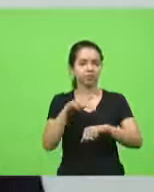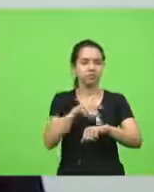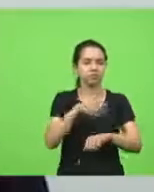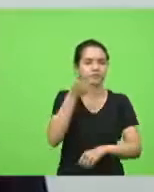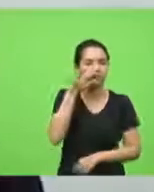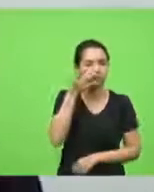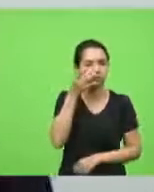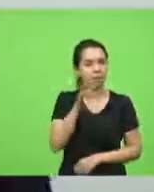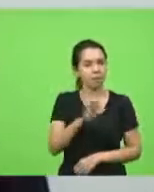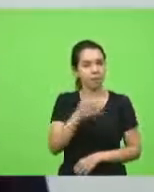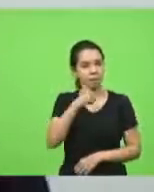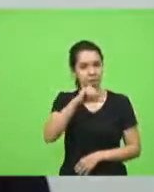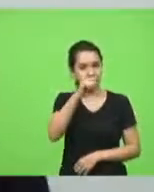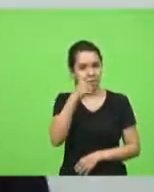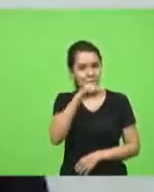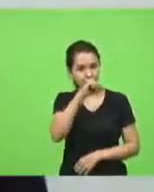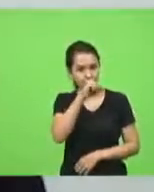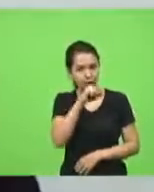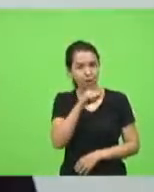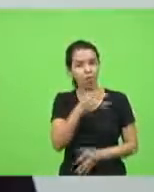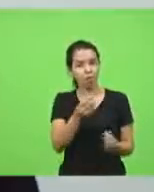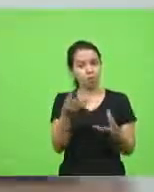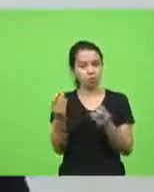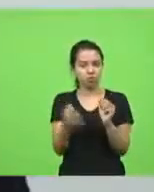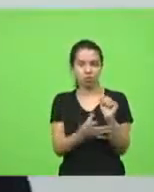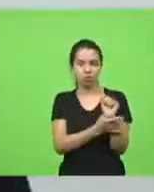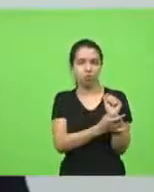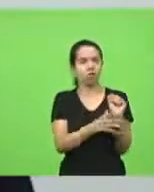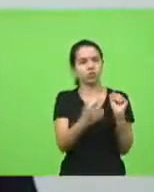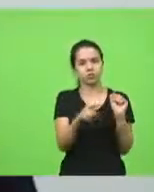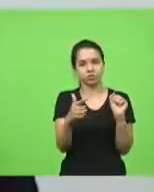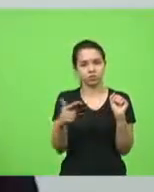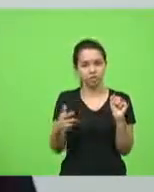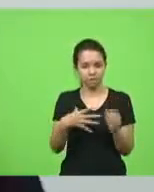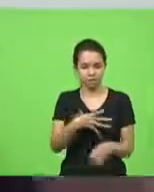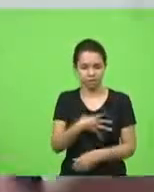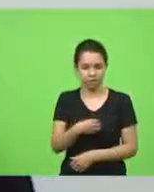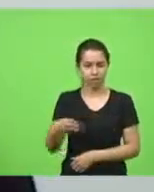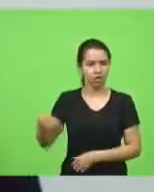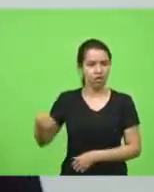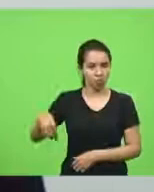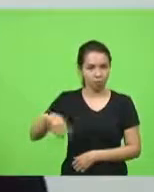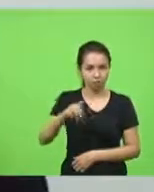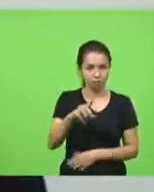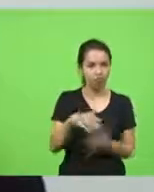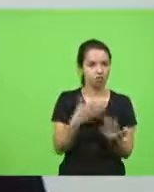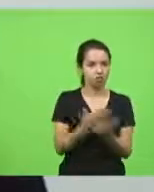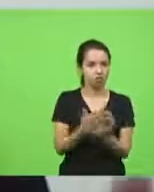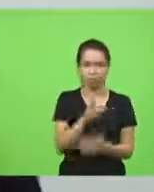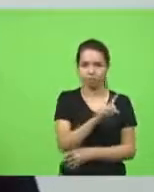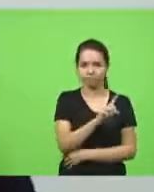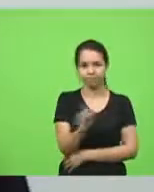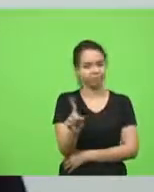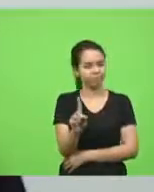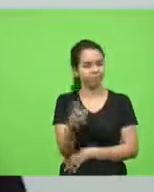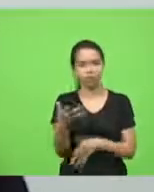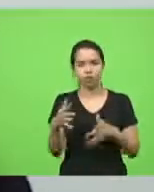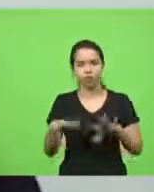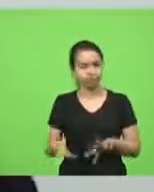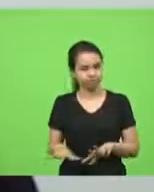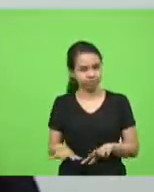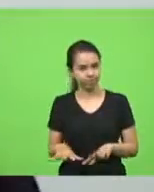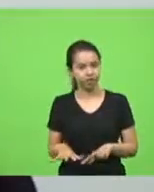lugares, não se sentem seguros em mandar e não estão mandando. Em outros lugares, nós